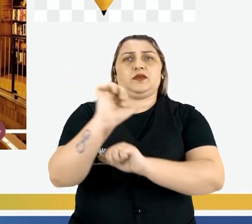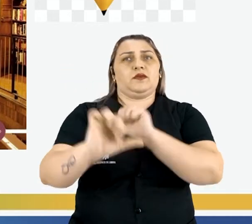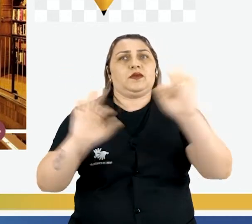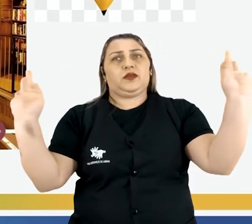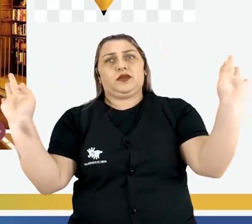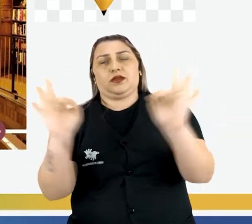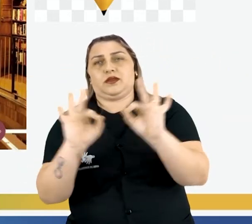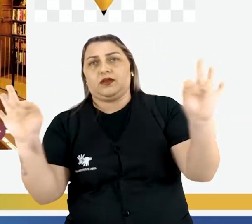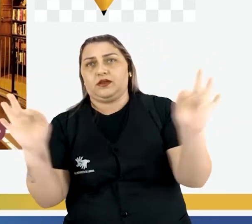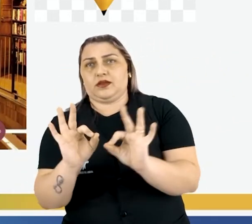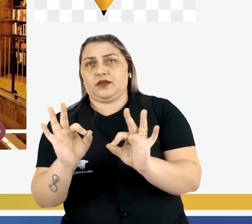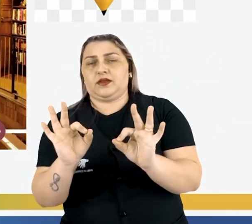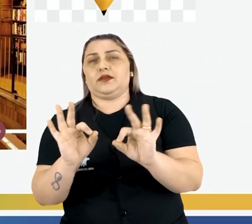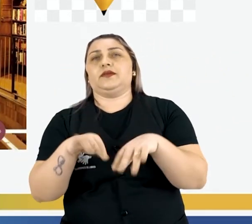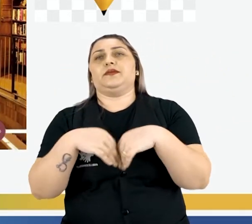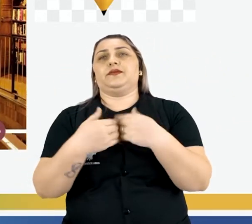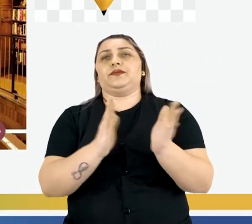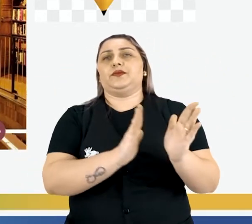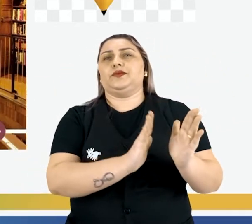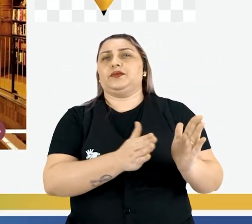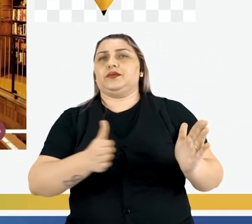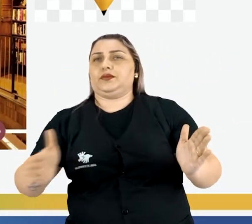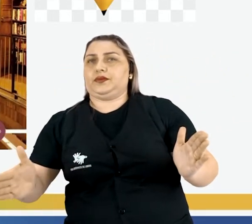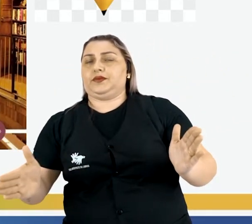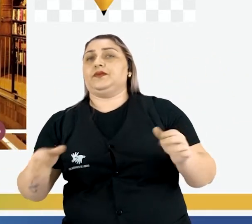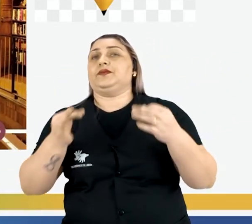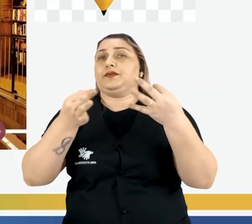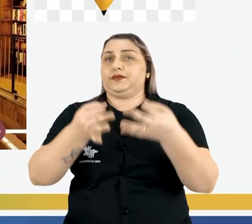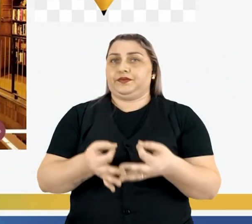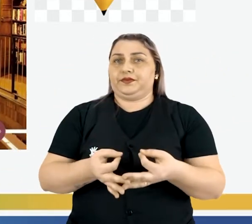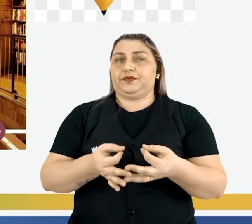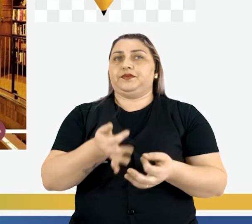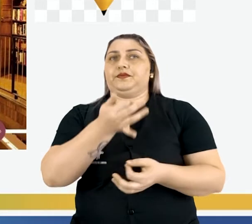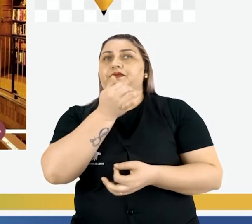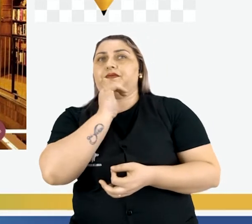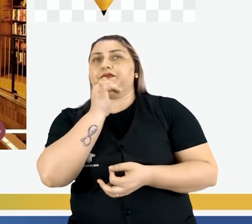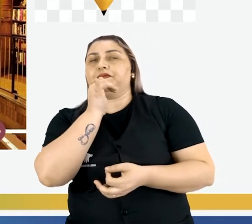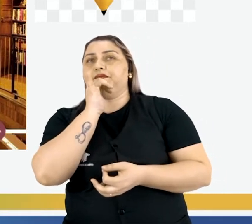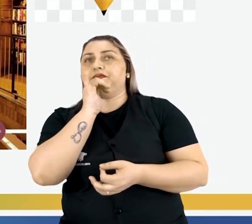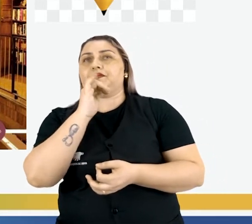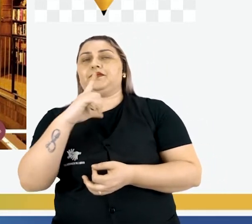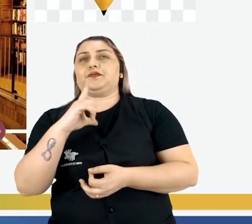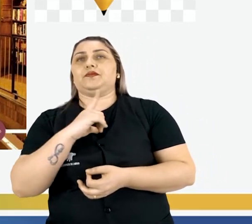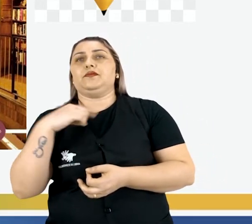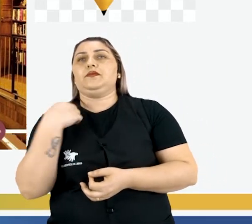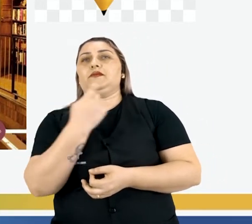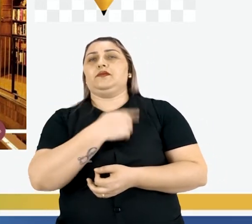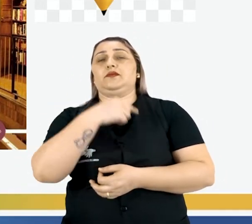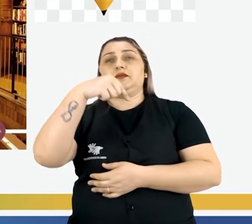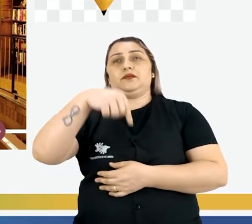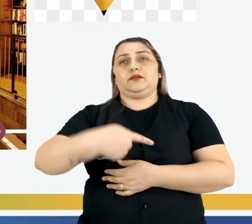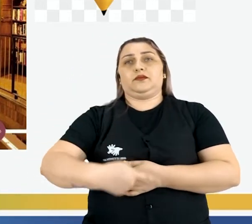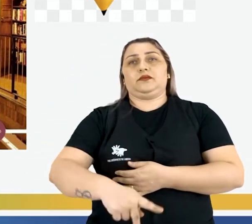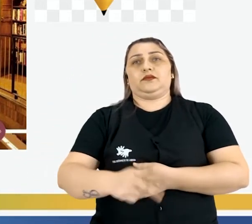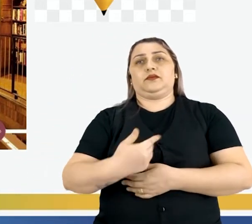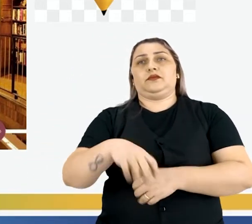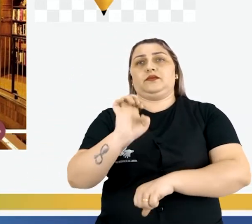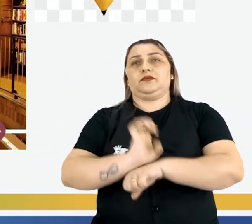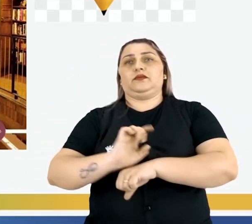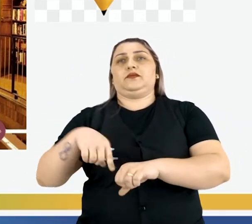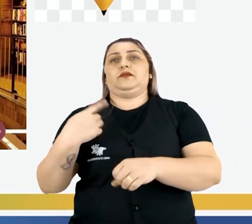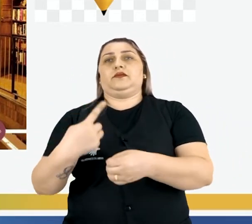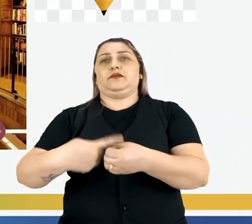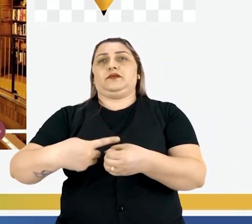ou pouco se altera no decorrer dos anos, tá certo? Por exemplo, nós temos aqui no nosso estado, no nosso